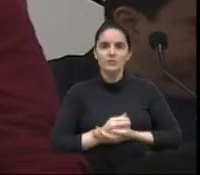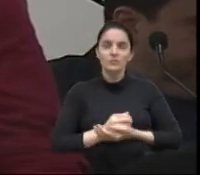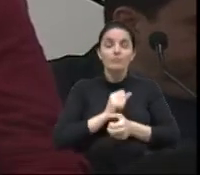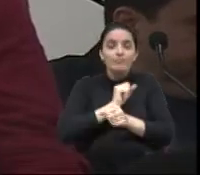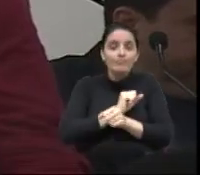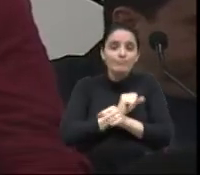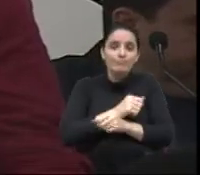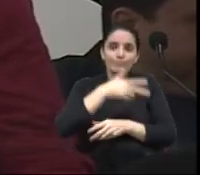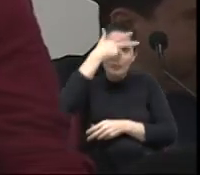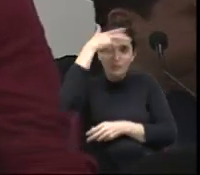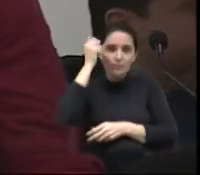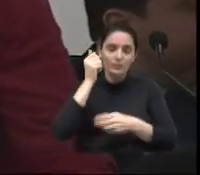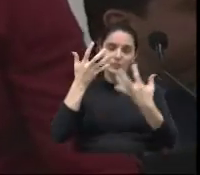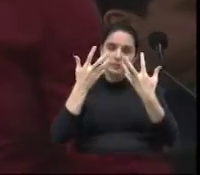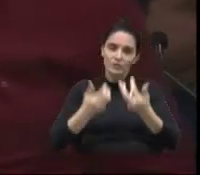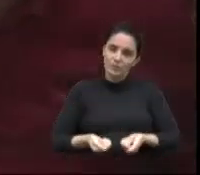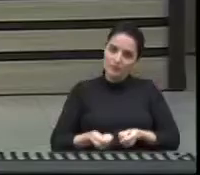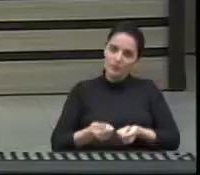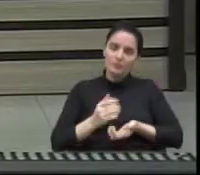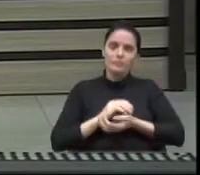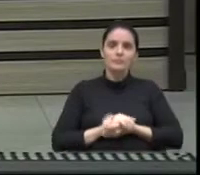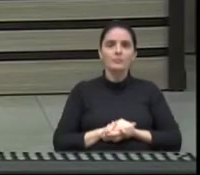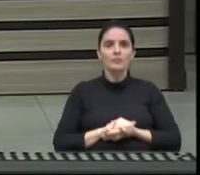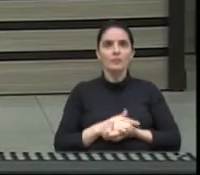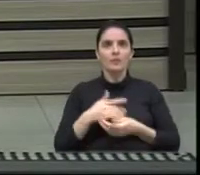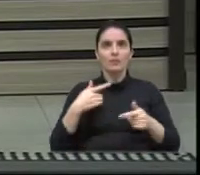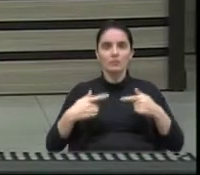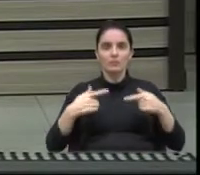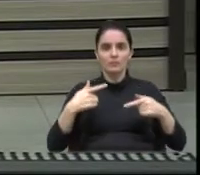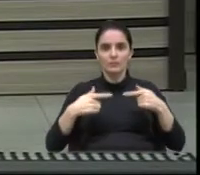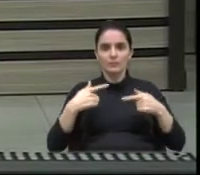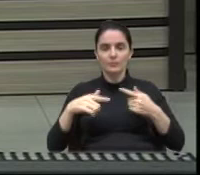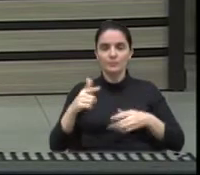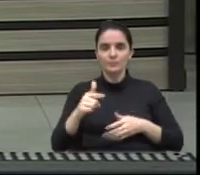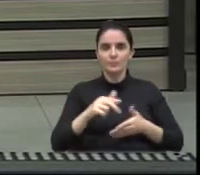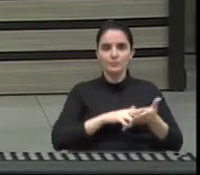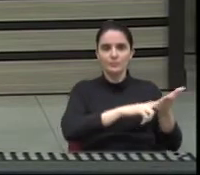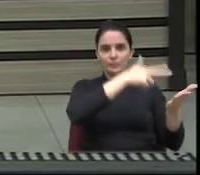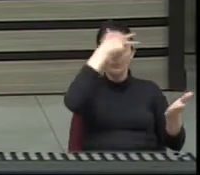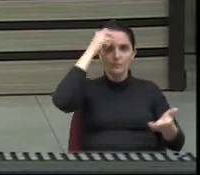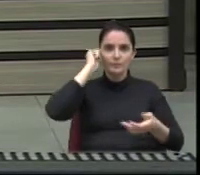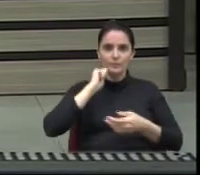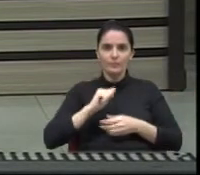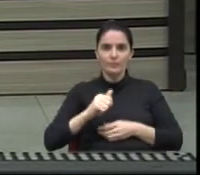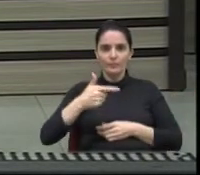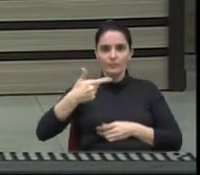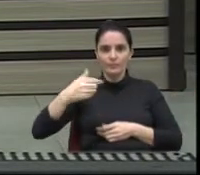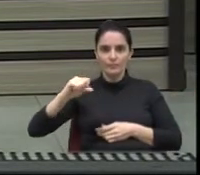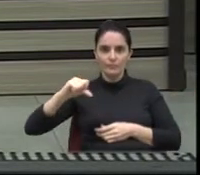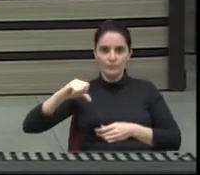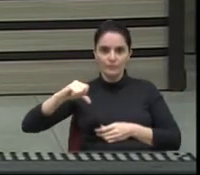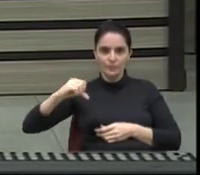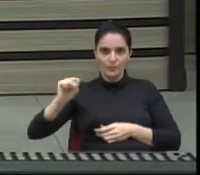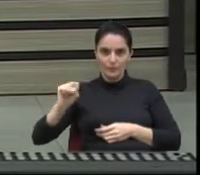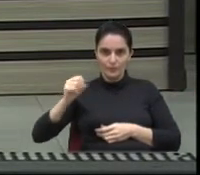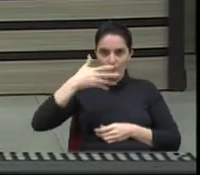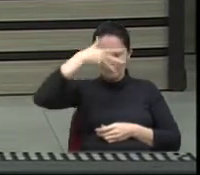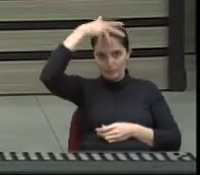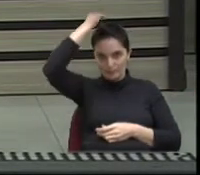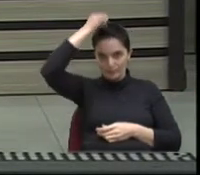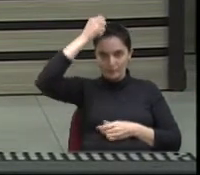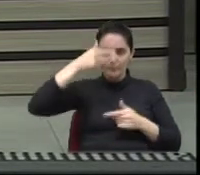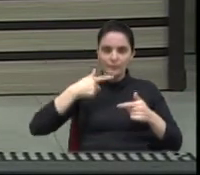Agradeço, senhor presidente, e nobres colegas. Continua em discussão, não havendo executivo. 298, Antônio Franco de Moraes.